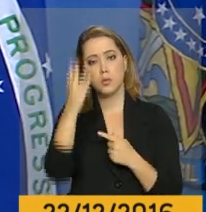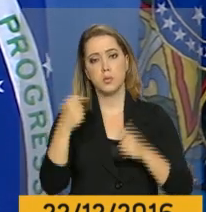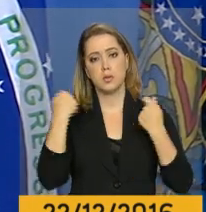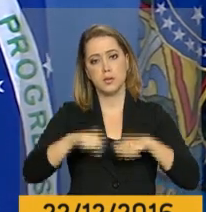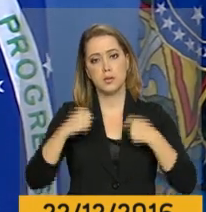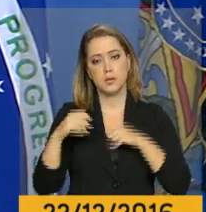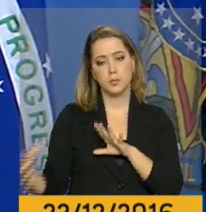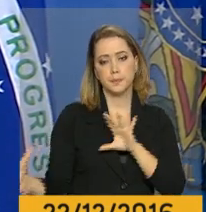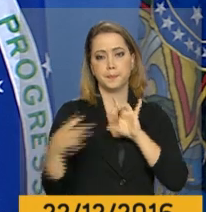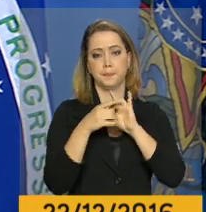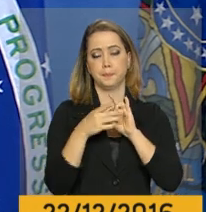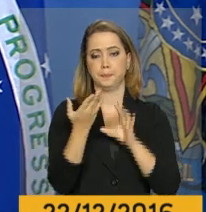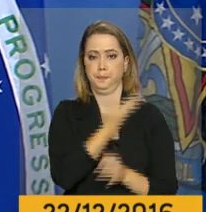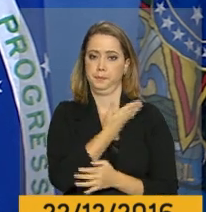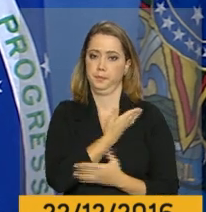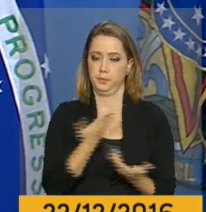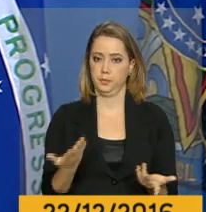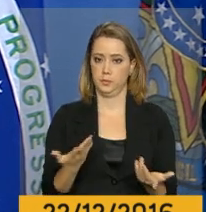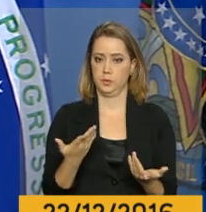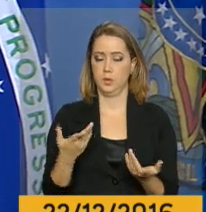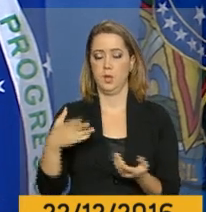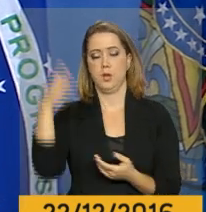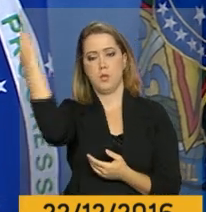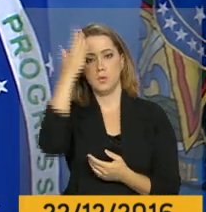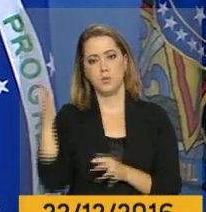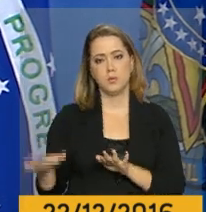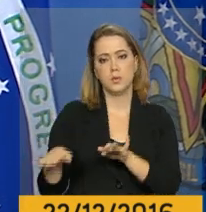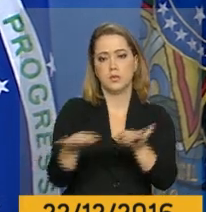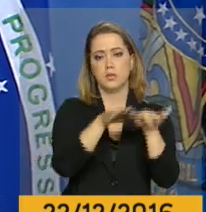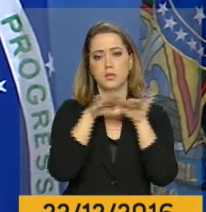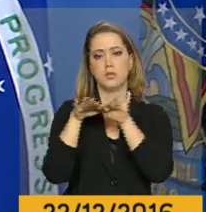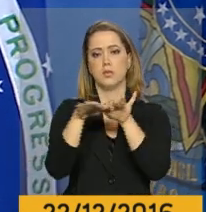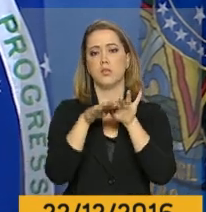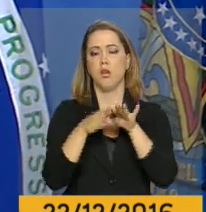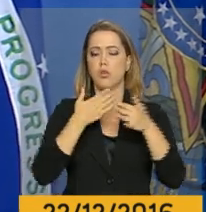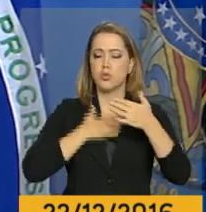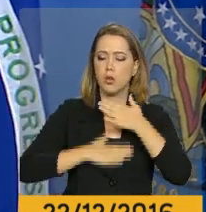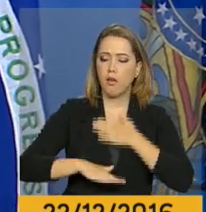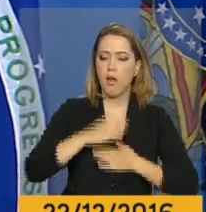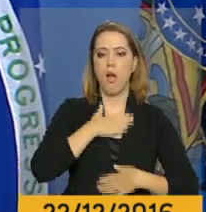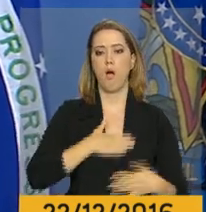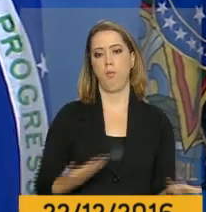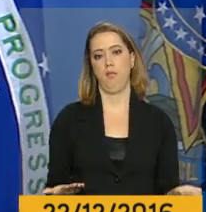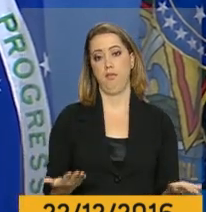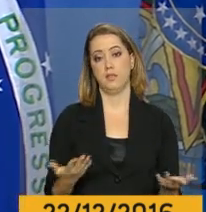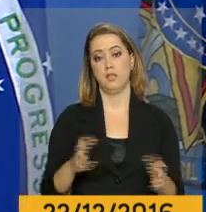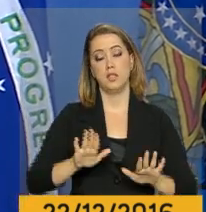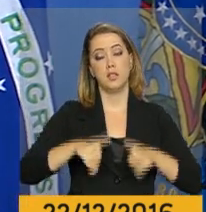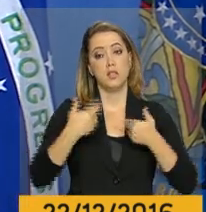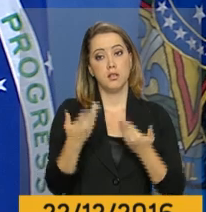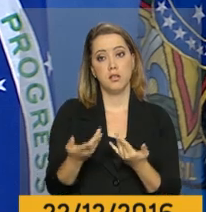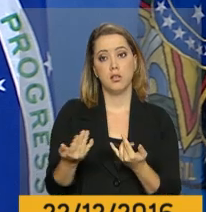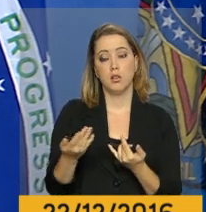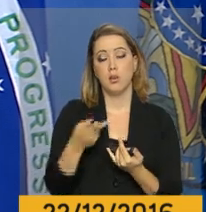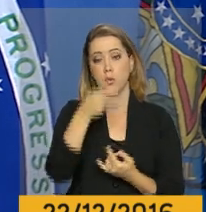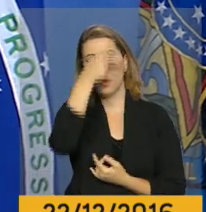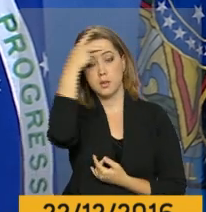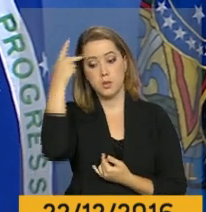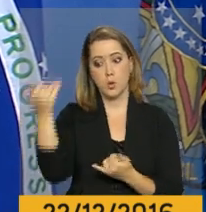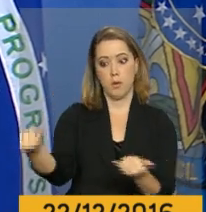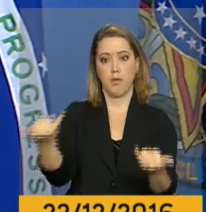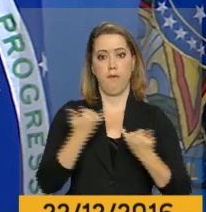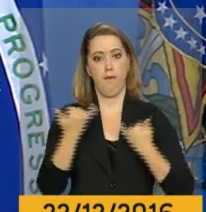de fraternidade, de tranquilidade, de harmonia, de serenidade. Então, quando me diziam isso, eu digo,